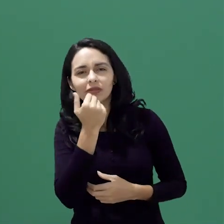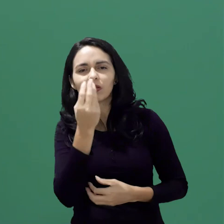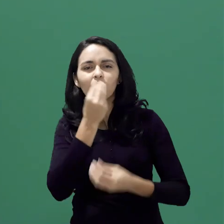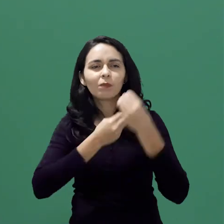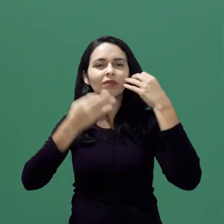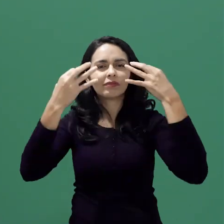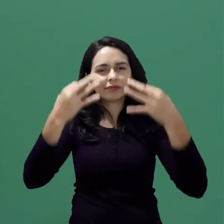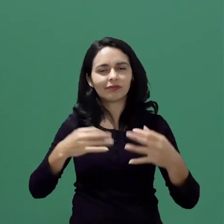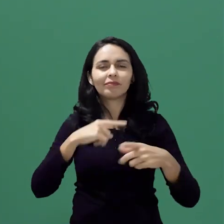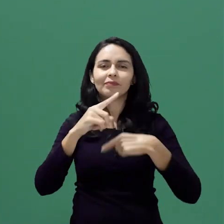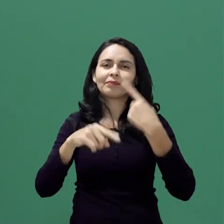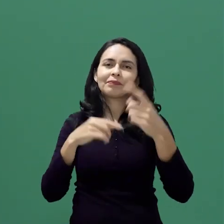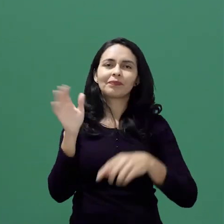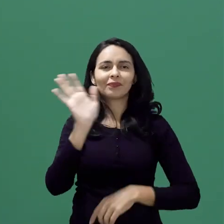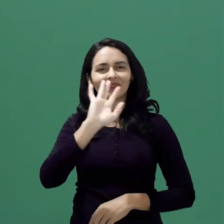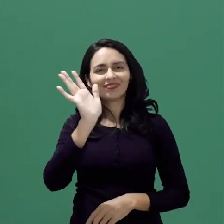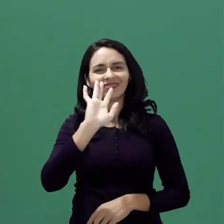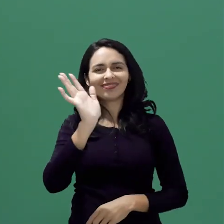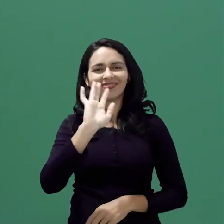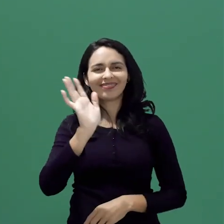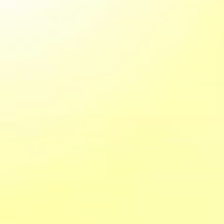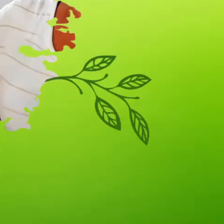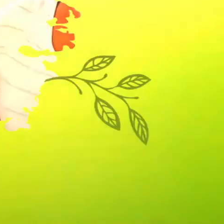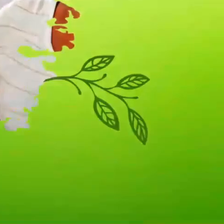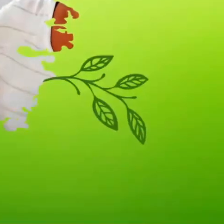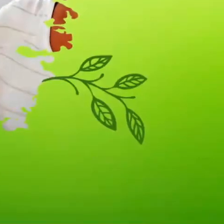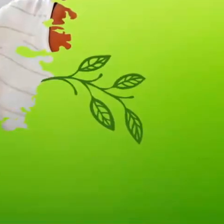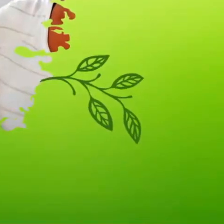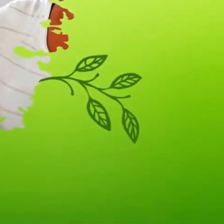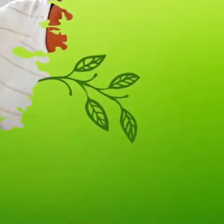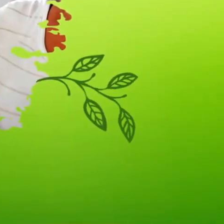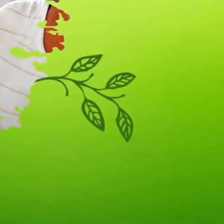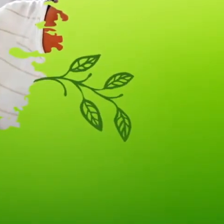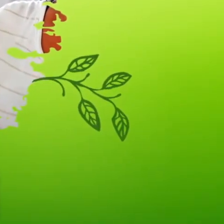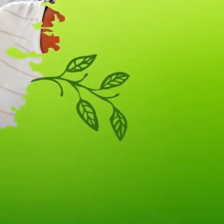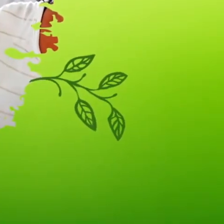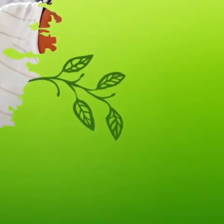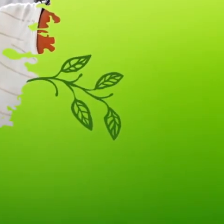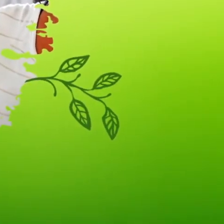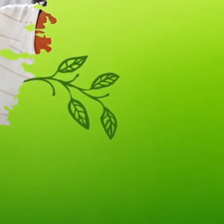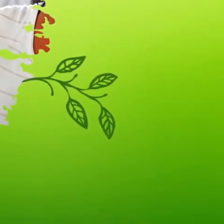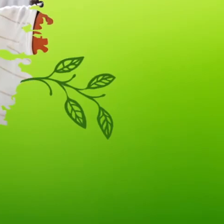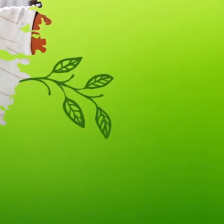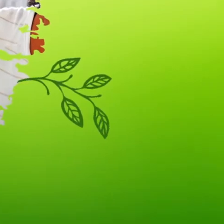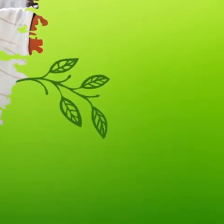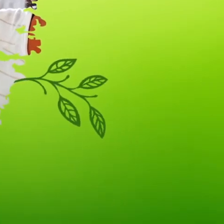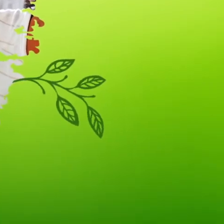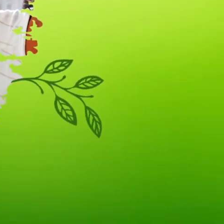envelhecimento e nos vemos na próxima aula E aí